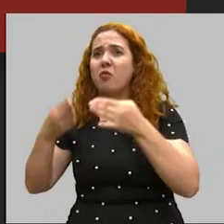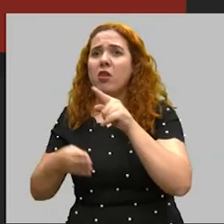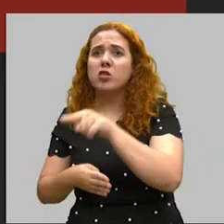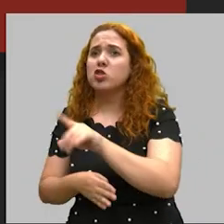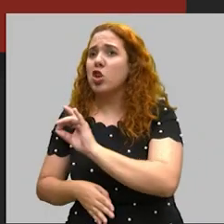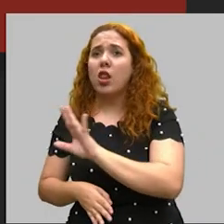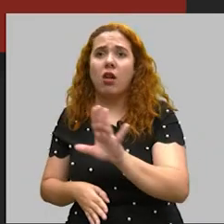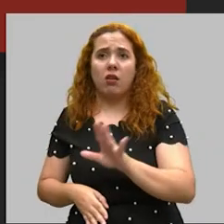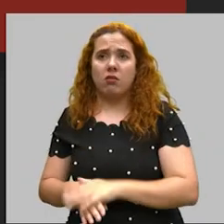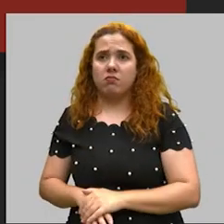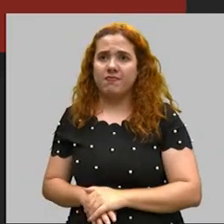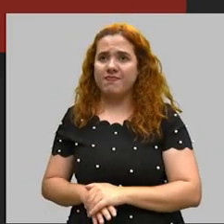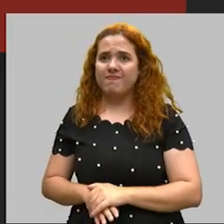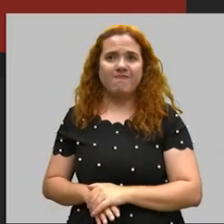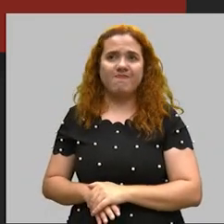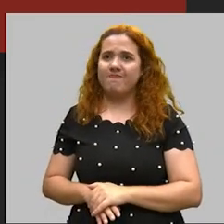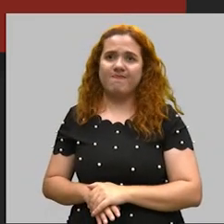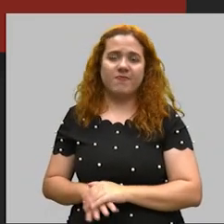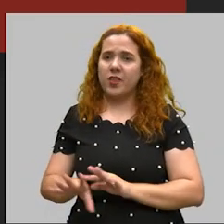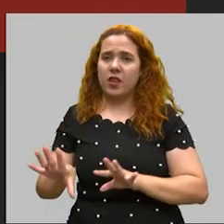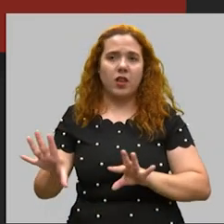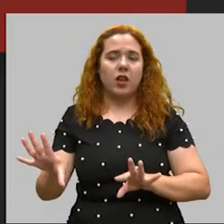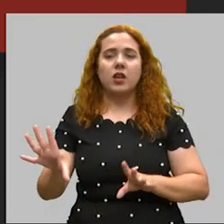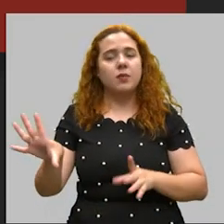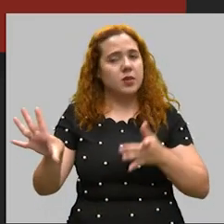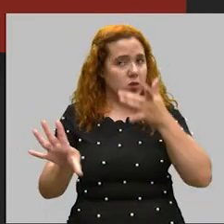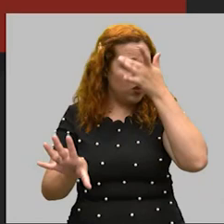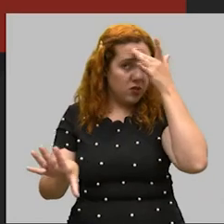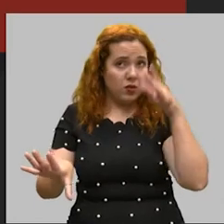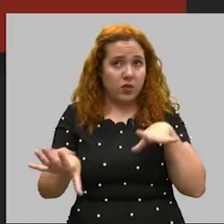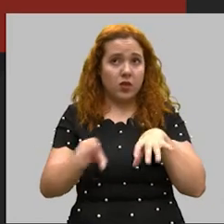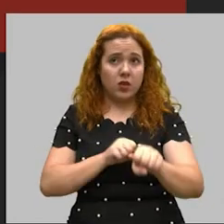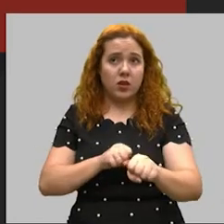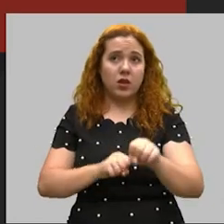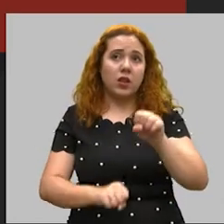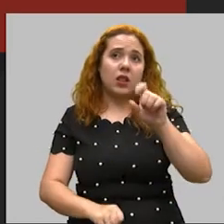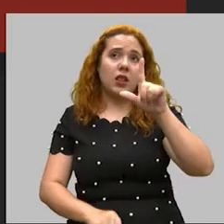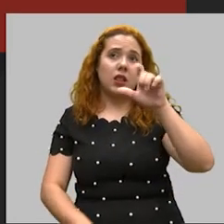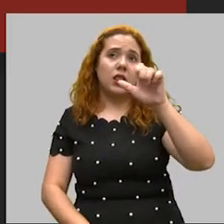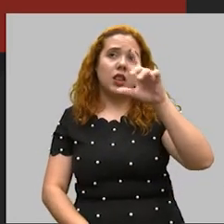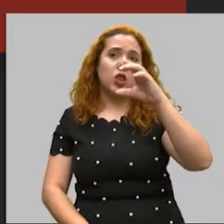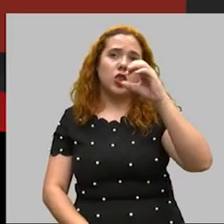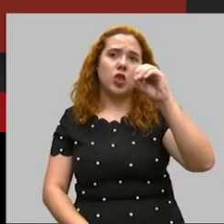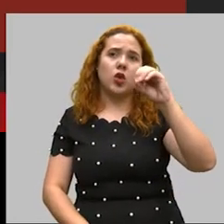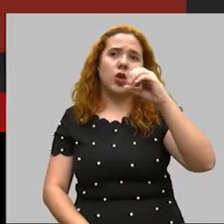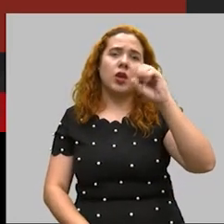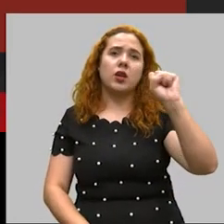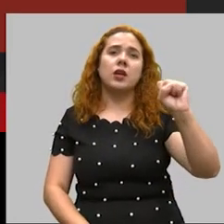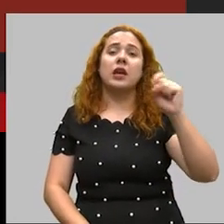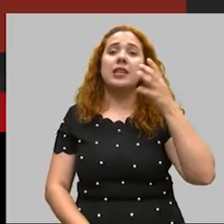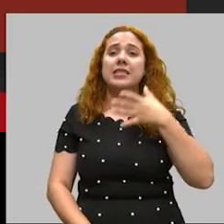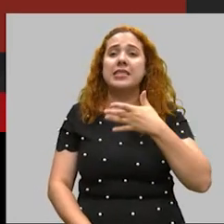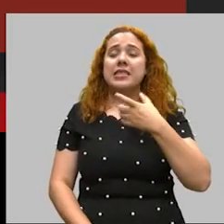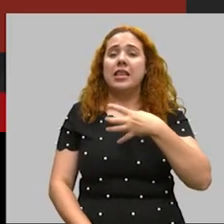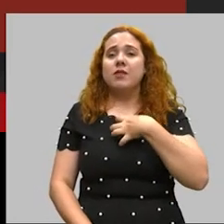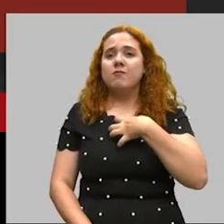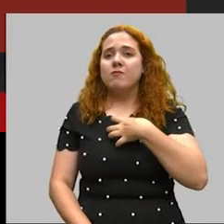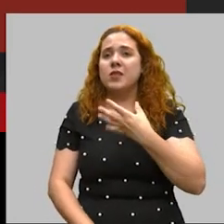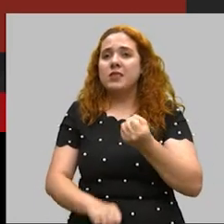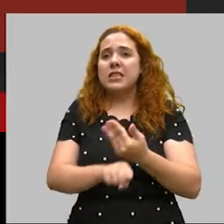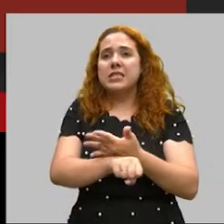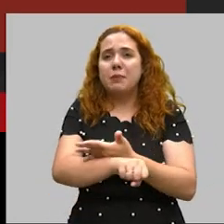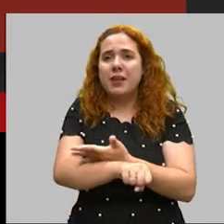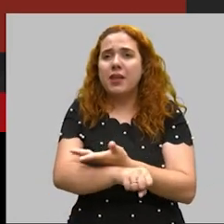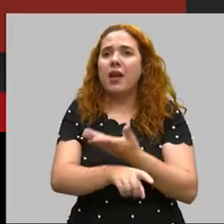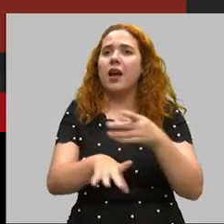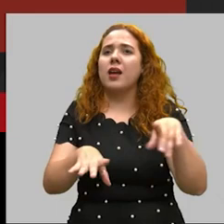esse formal esse profissional formado na na nas nas ledox né vou só ele tem esse olhar social o olhar político esse